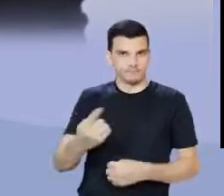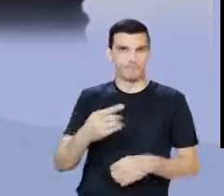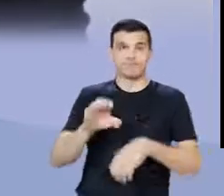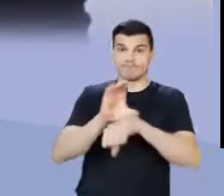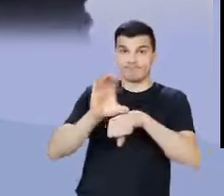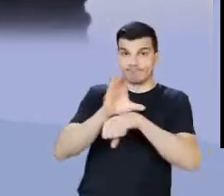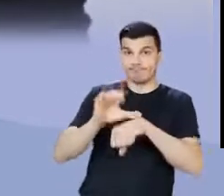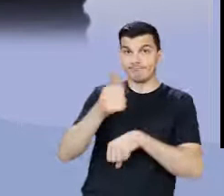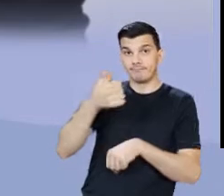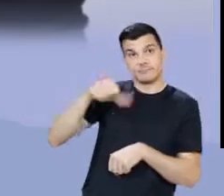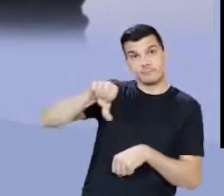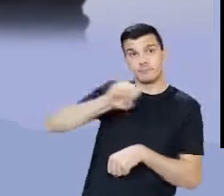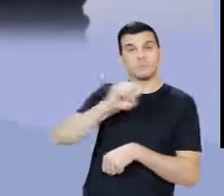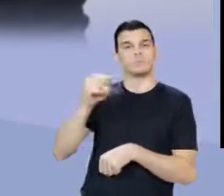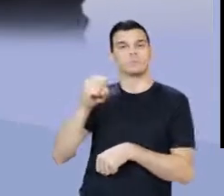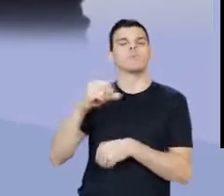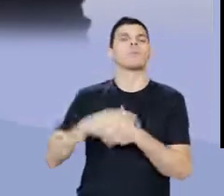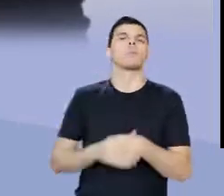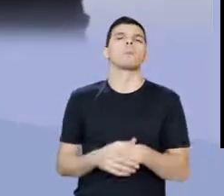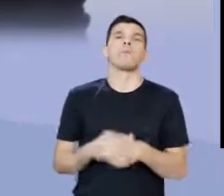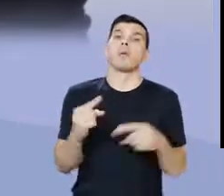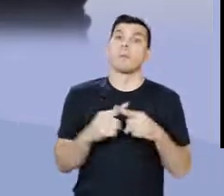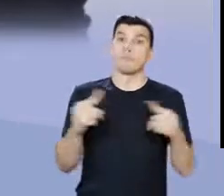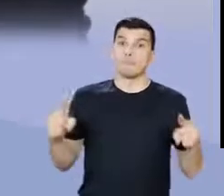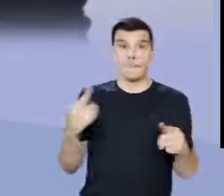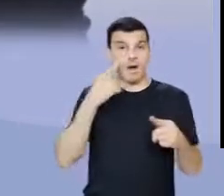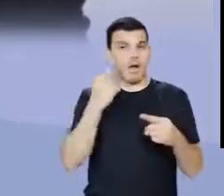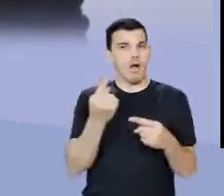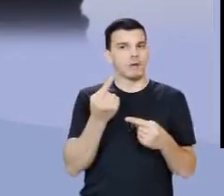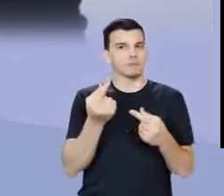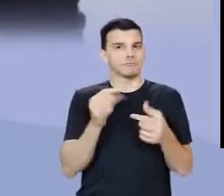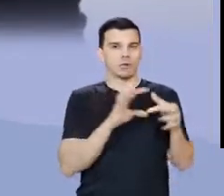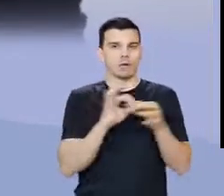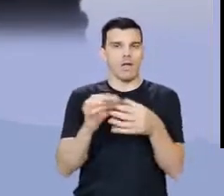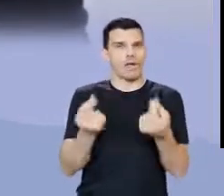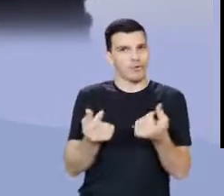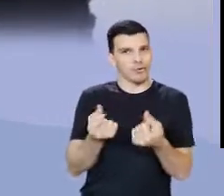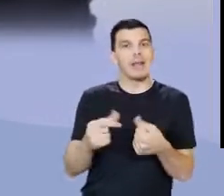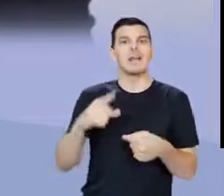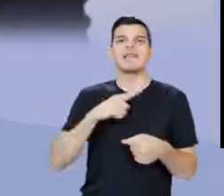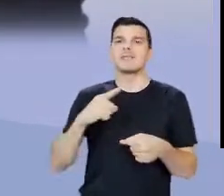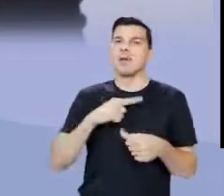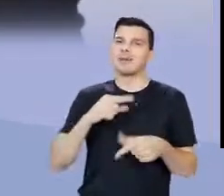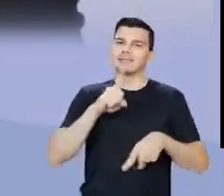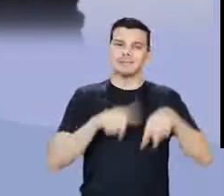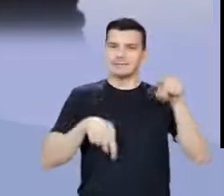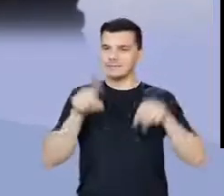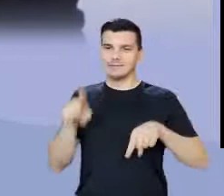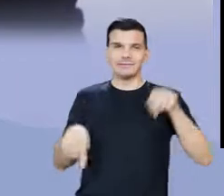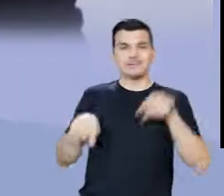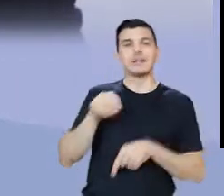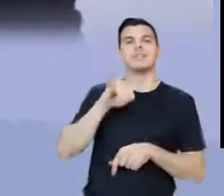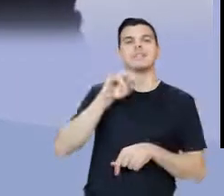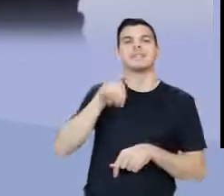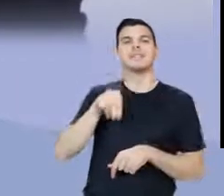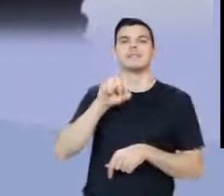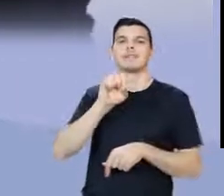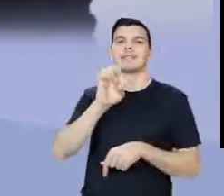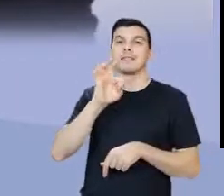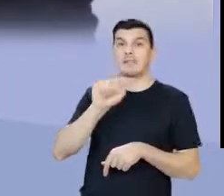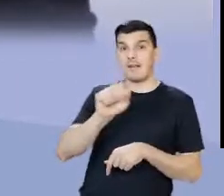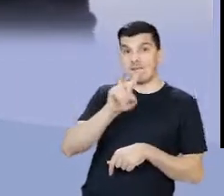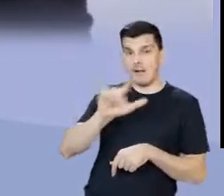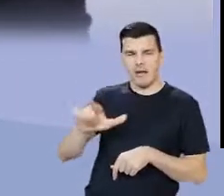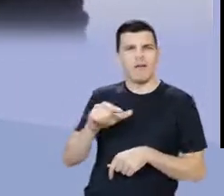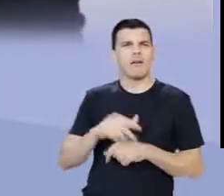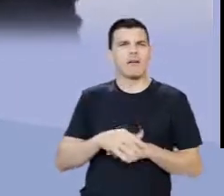na nossa Constituição de 88. Mas do ponto de vista econômico, a gente entrava numa instabilidade.